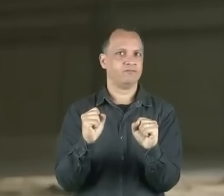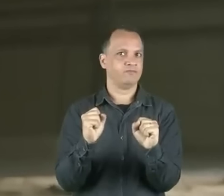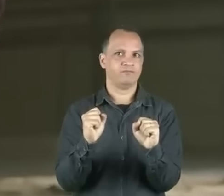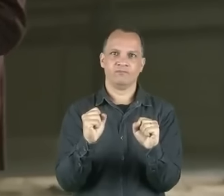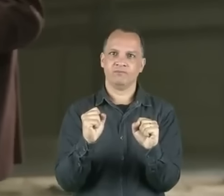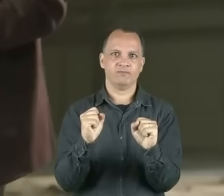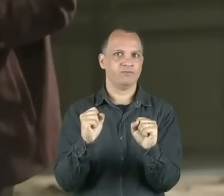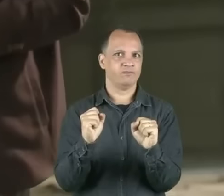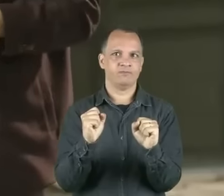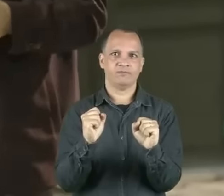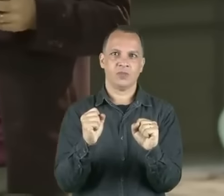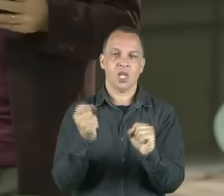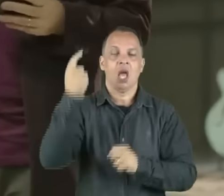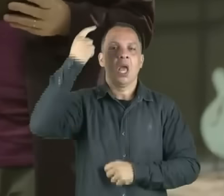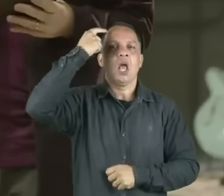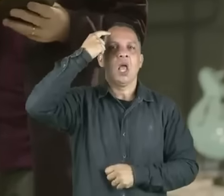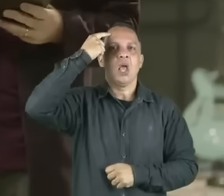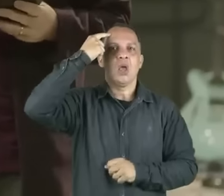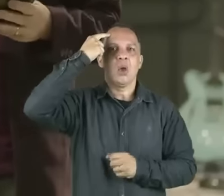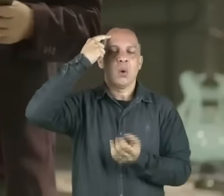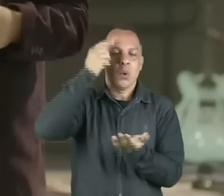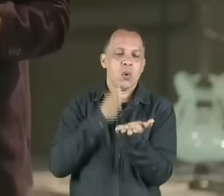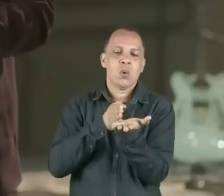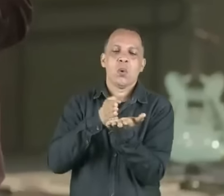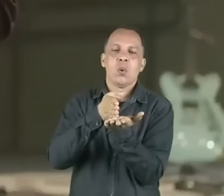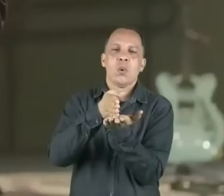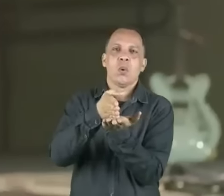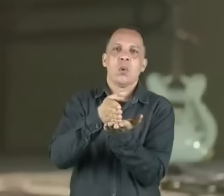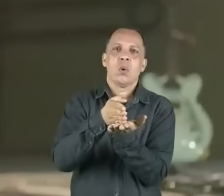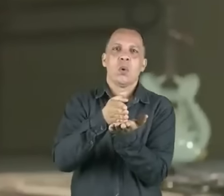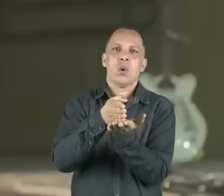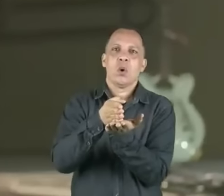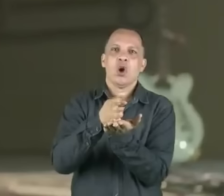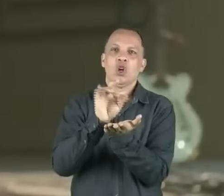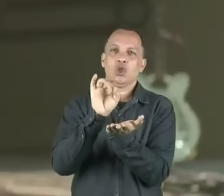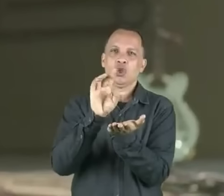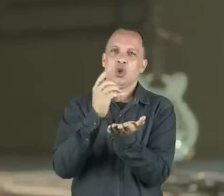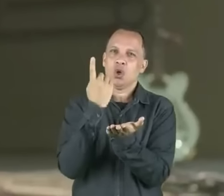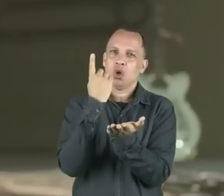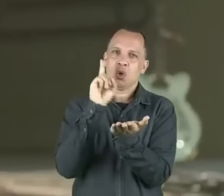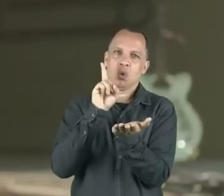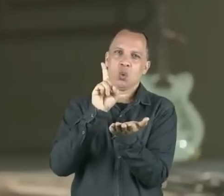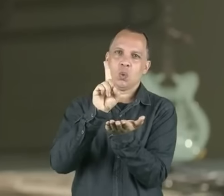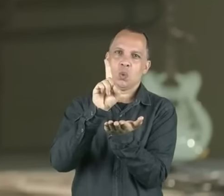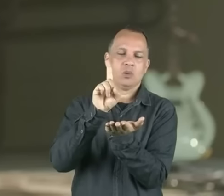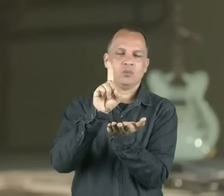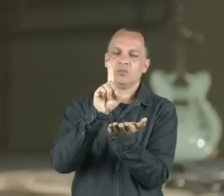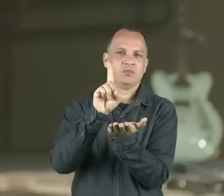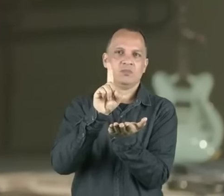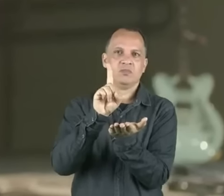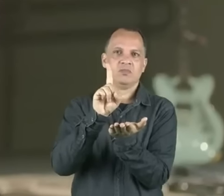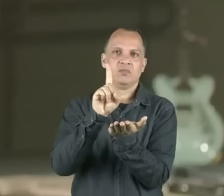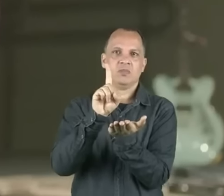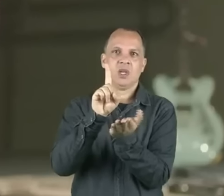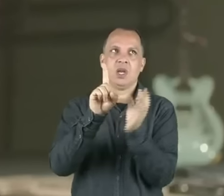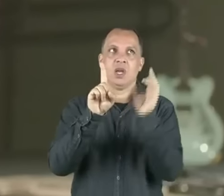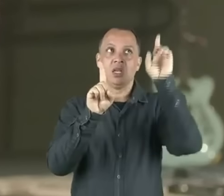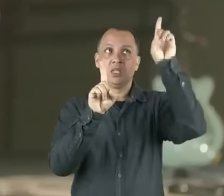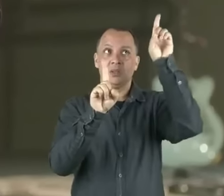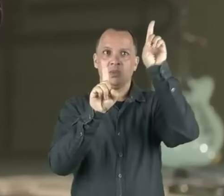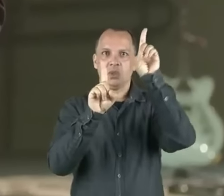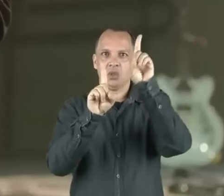e também não é a minha justiça é a justiça de Cristo Jesus o apóstolo Paulo diz